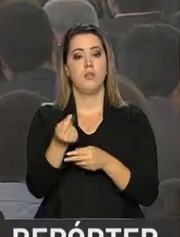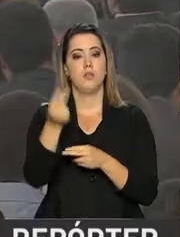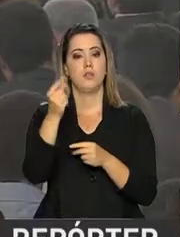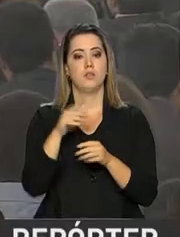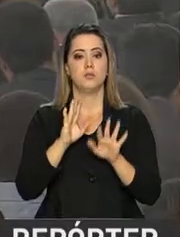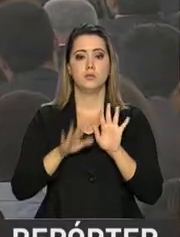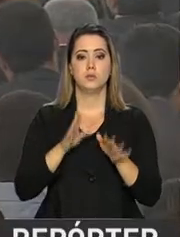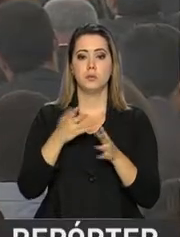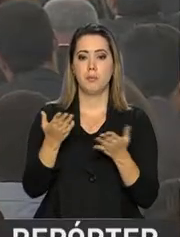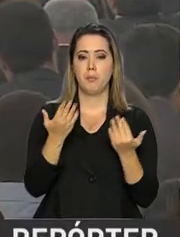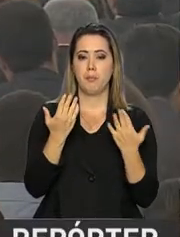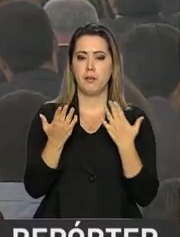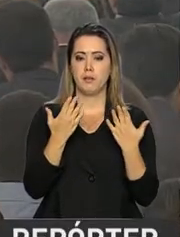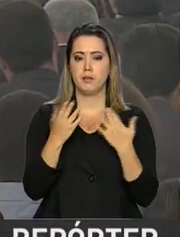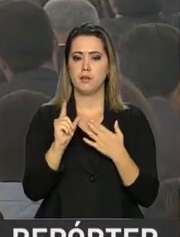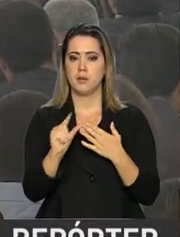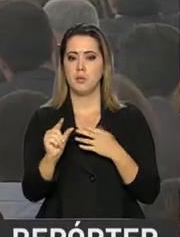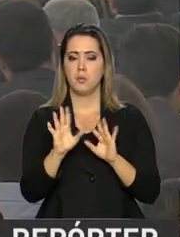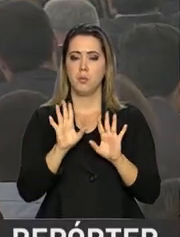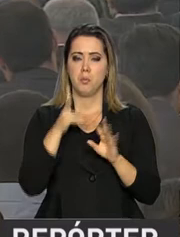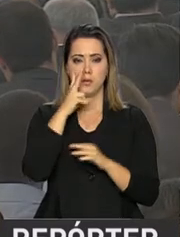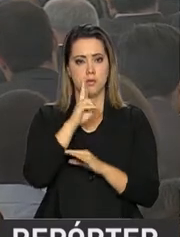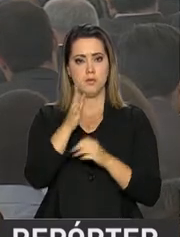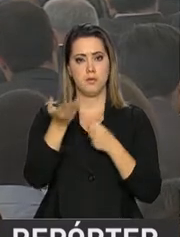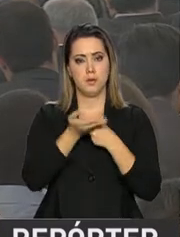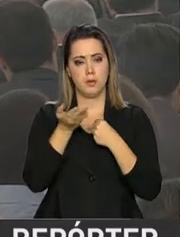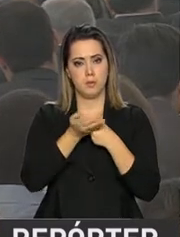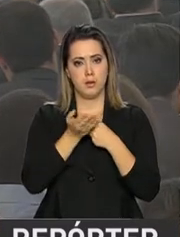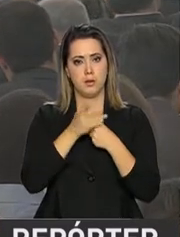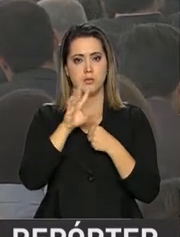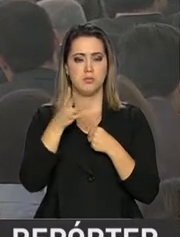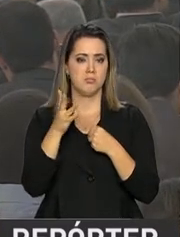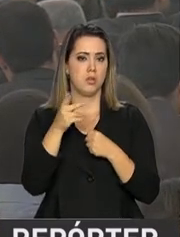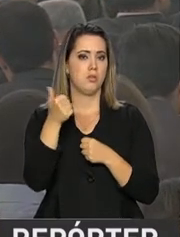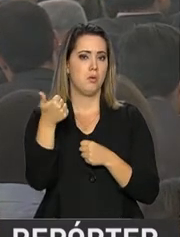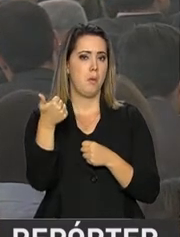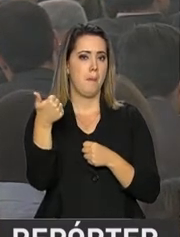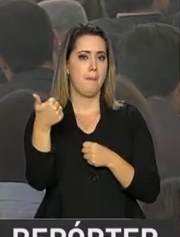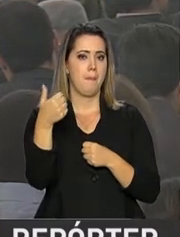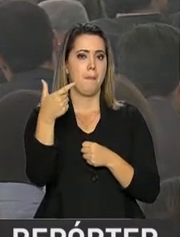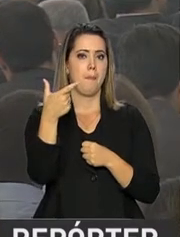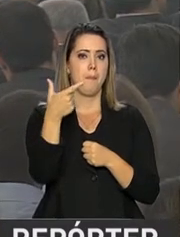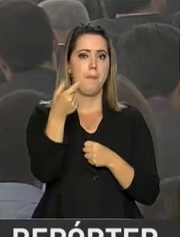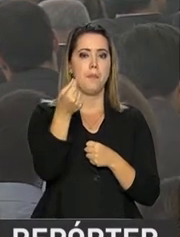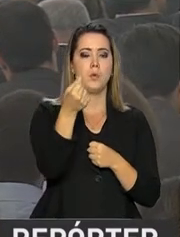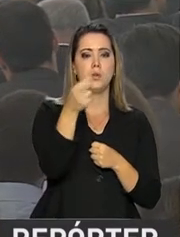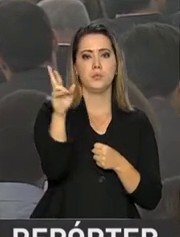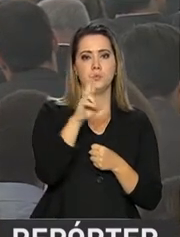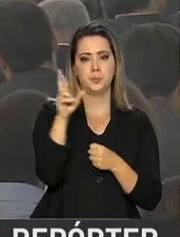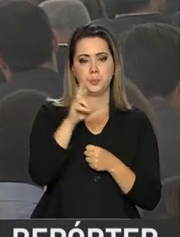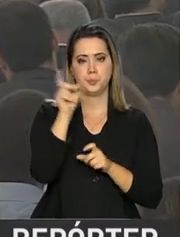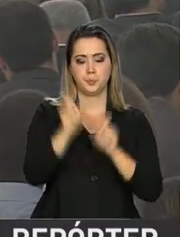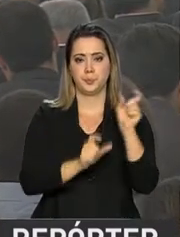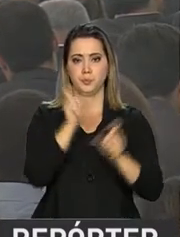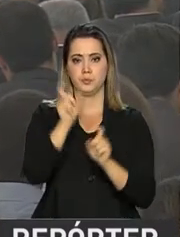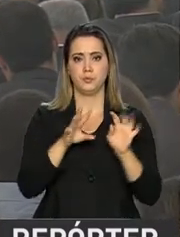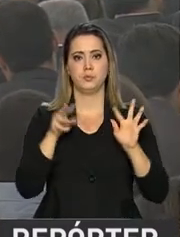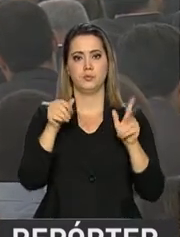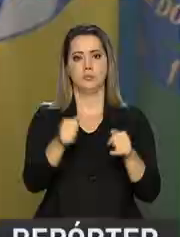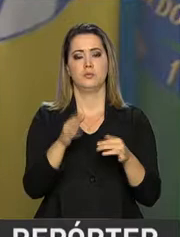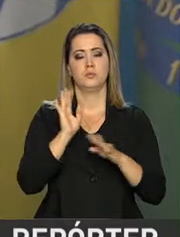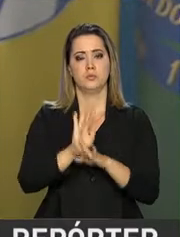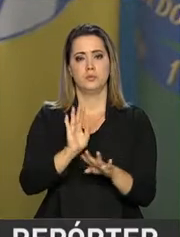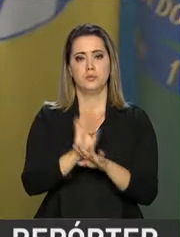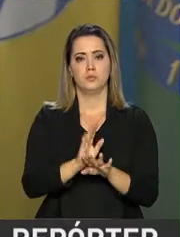muito mas parece que é pouco mas eu vi que a média reais por pessoa isto tudo será uma